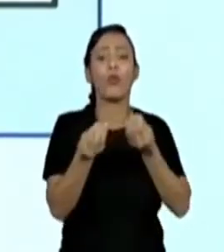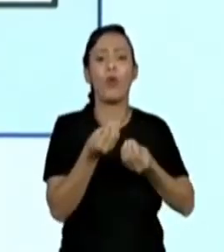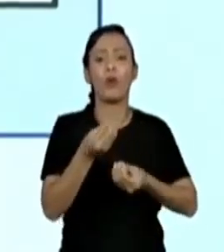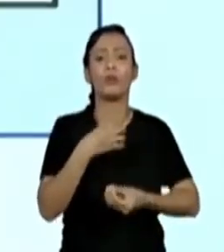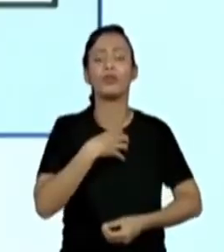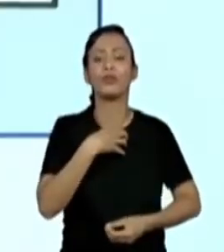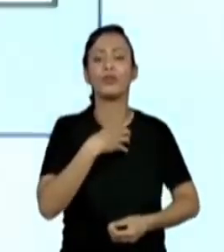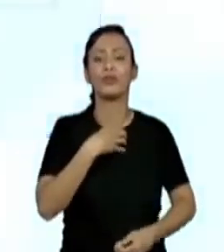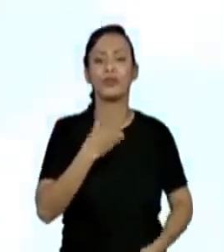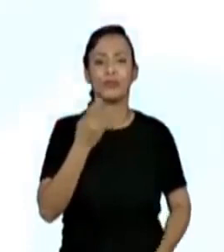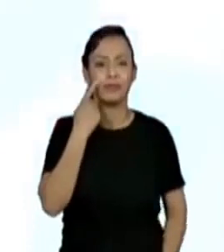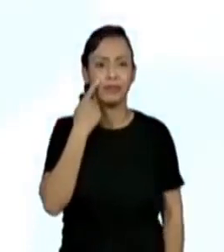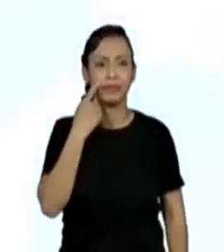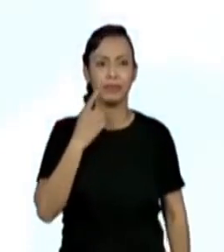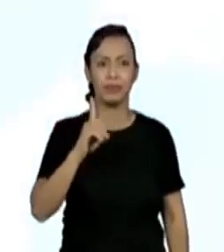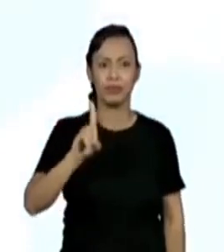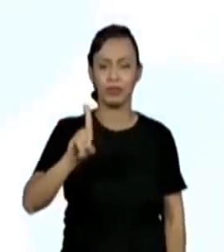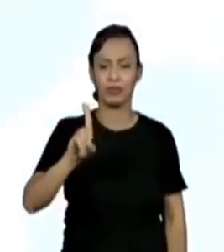25